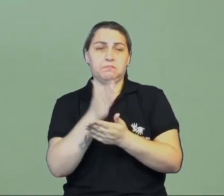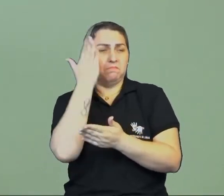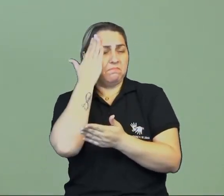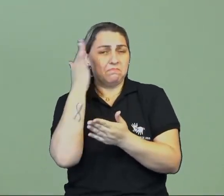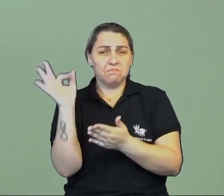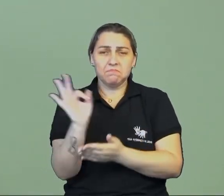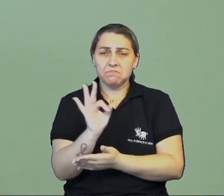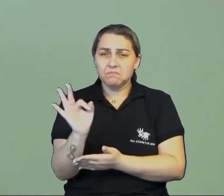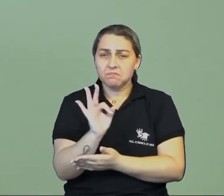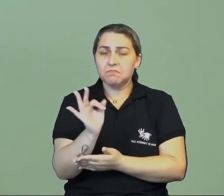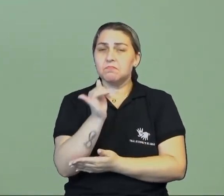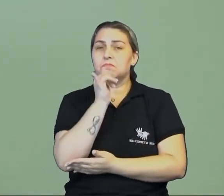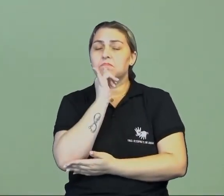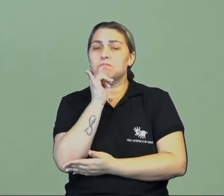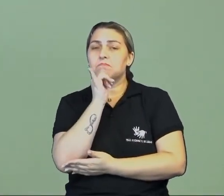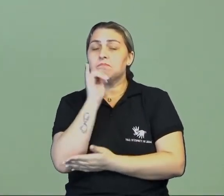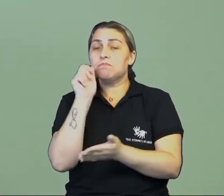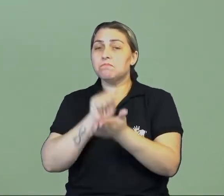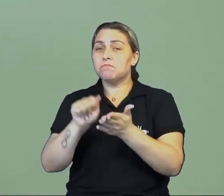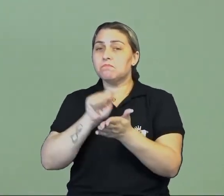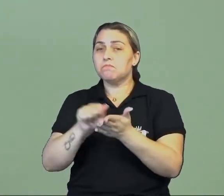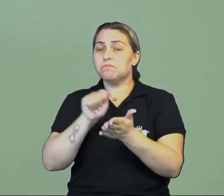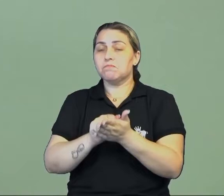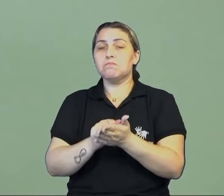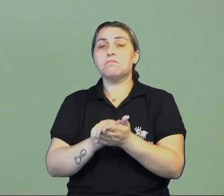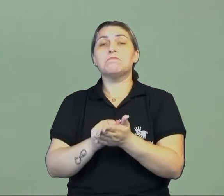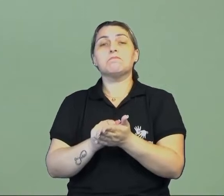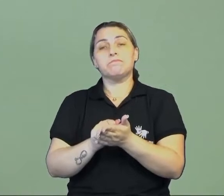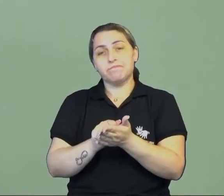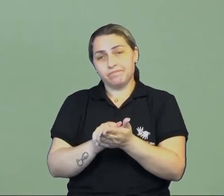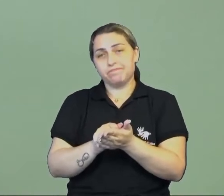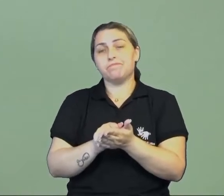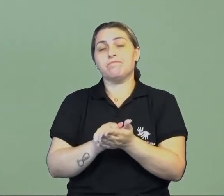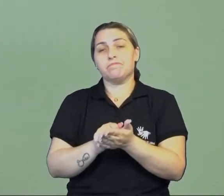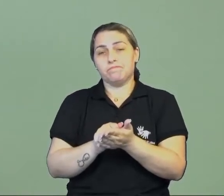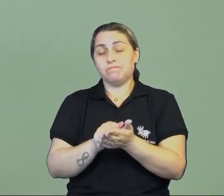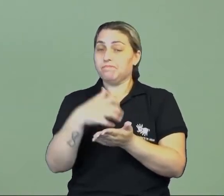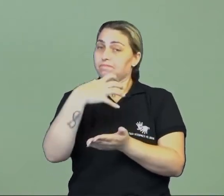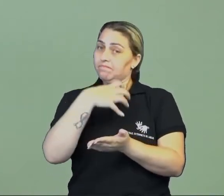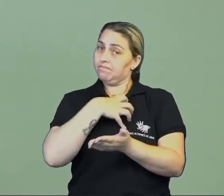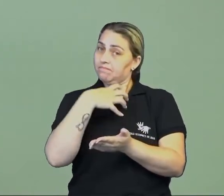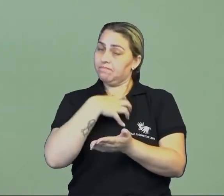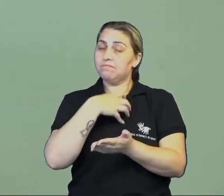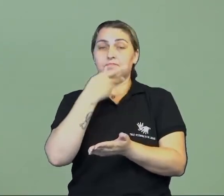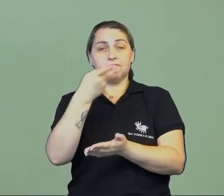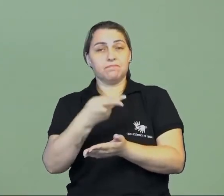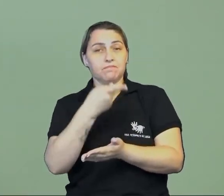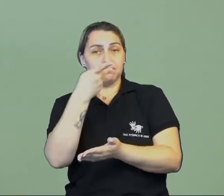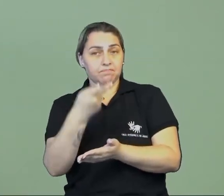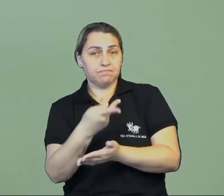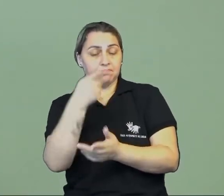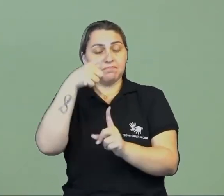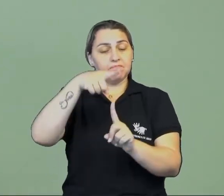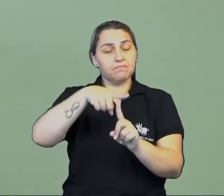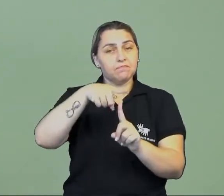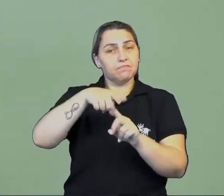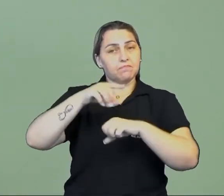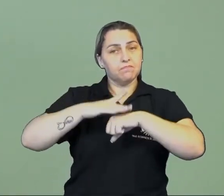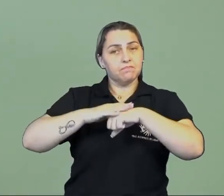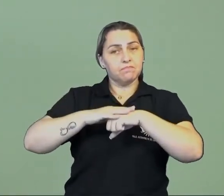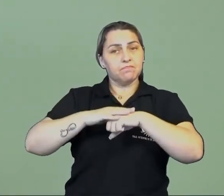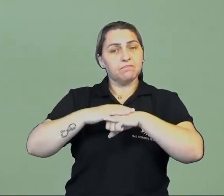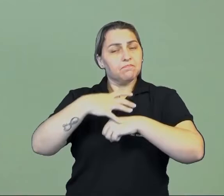não entendendo? Por exemplo, na escrita, na receita, na forma que o médico vai falar do tipo de doença,